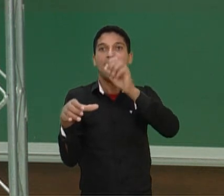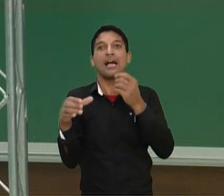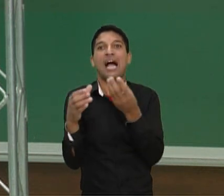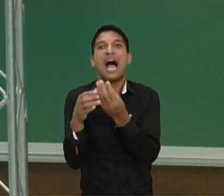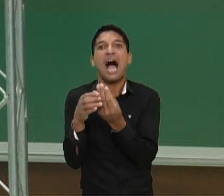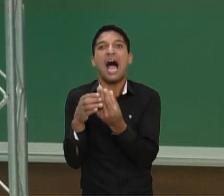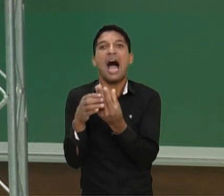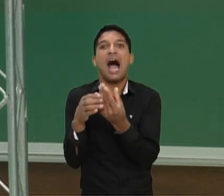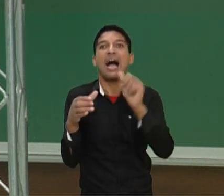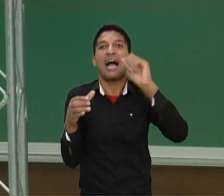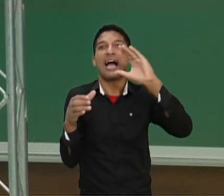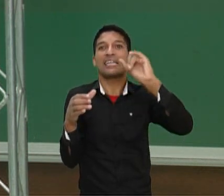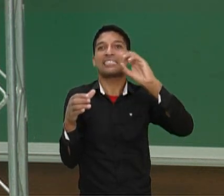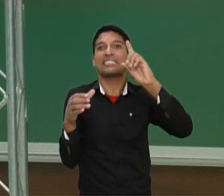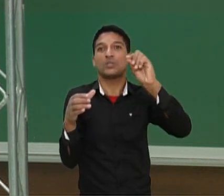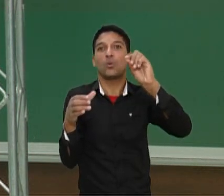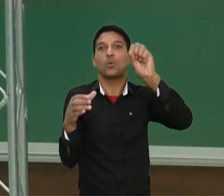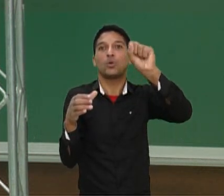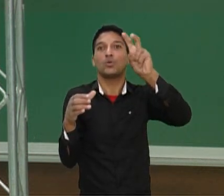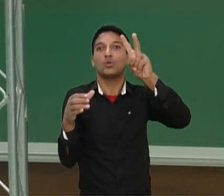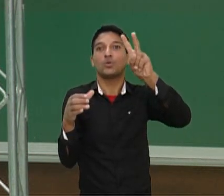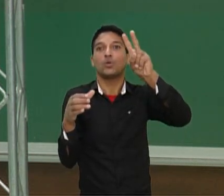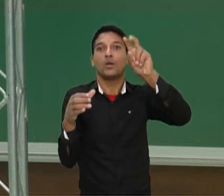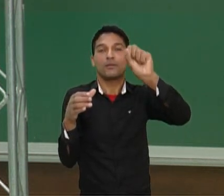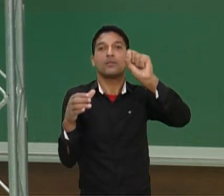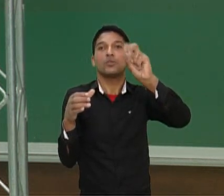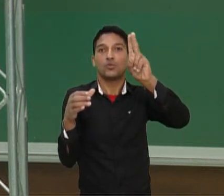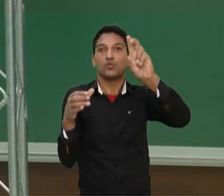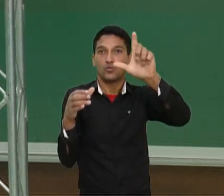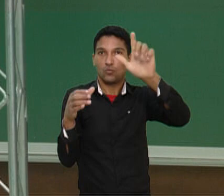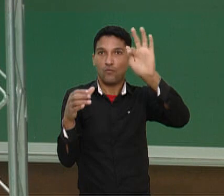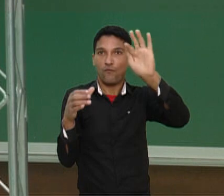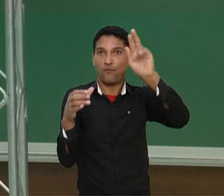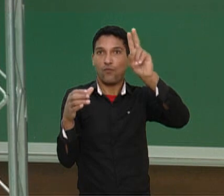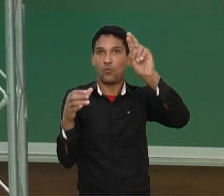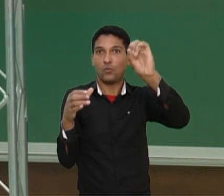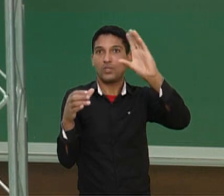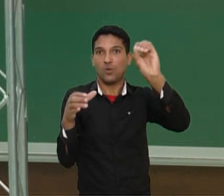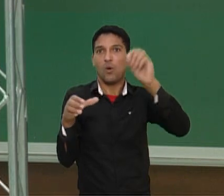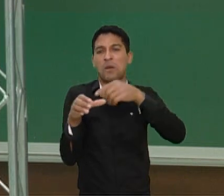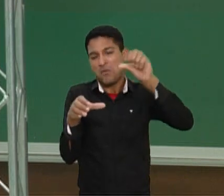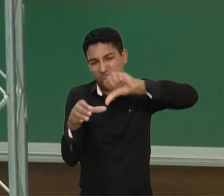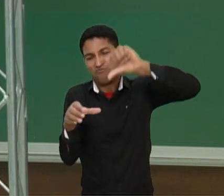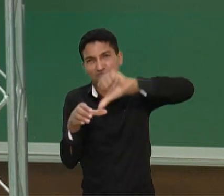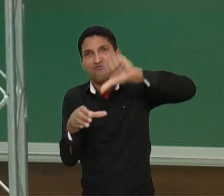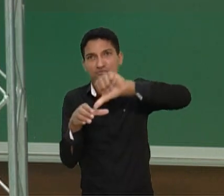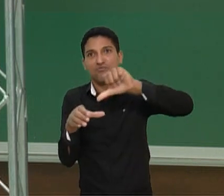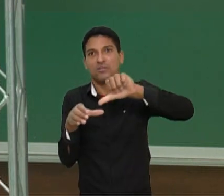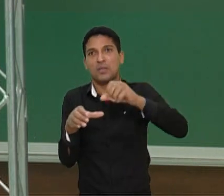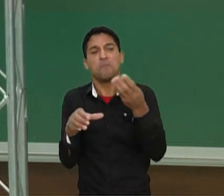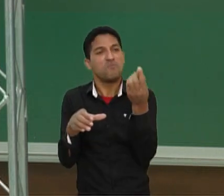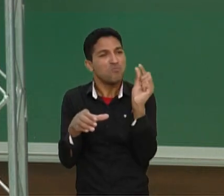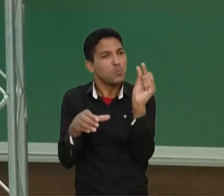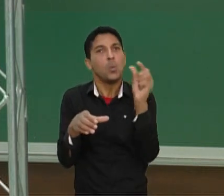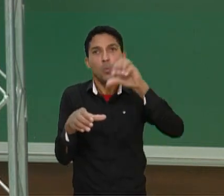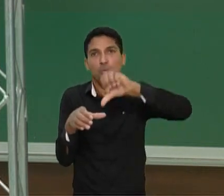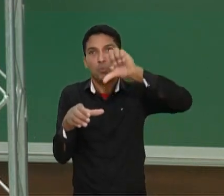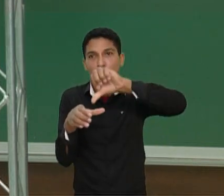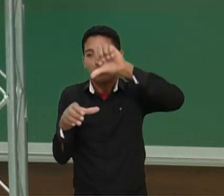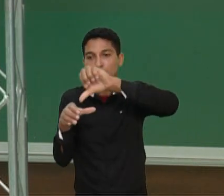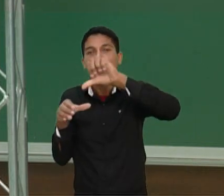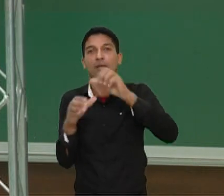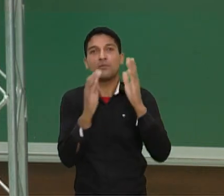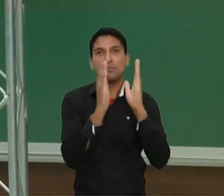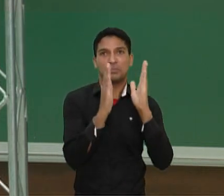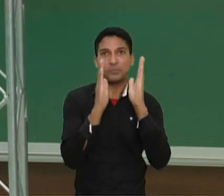galera. Colocou ácido sulfúrico, certo? Também nada. Então o cara colocou as substâncias lá, tintim por tintim, uma por